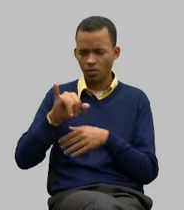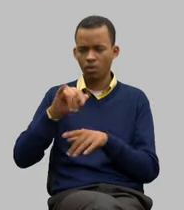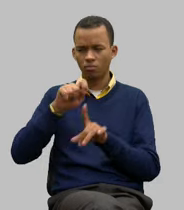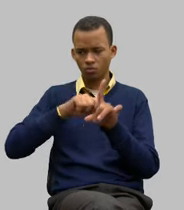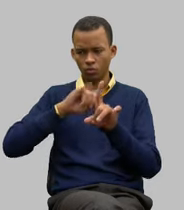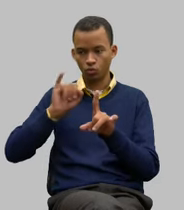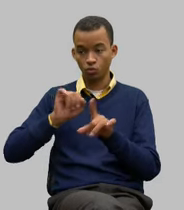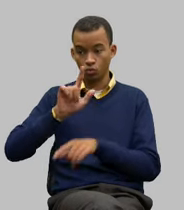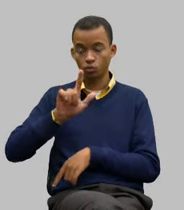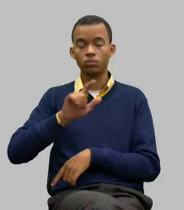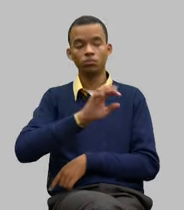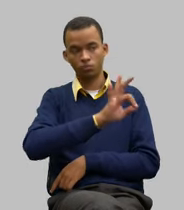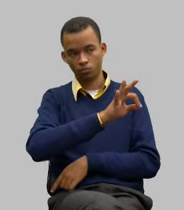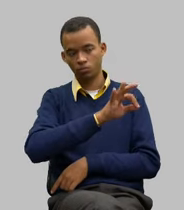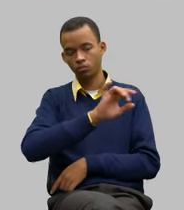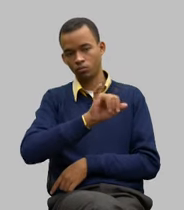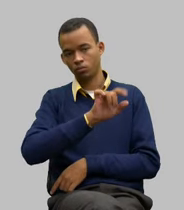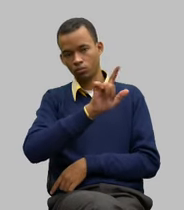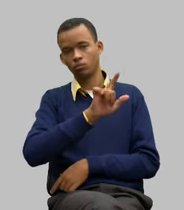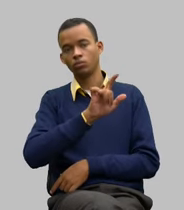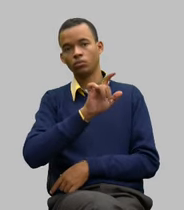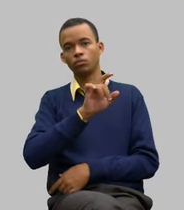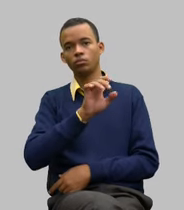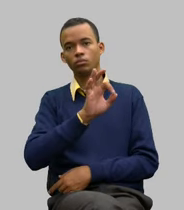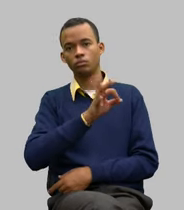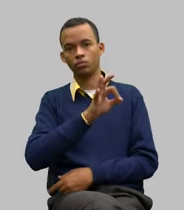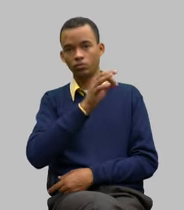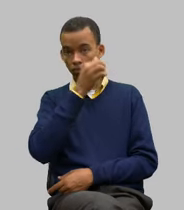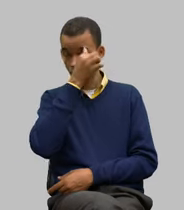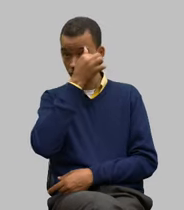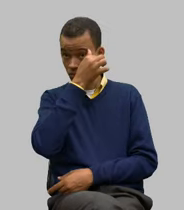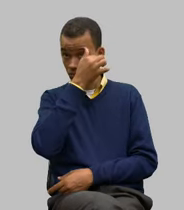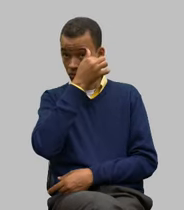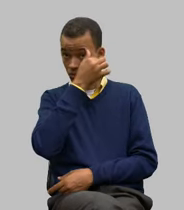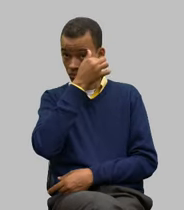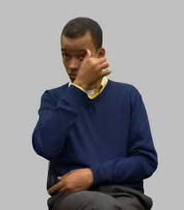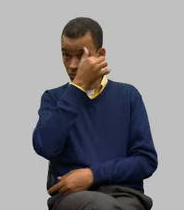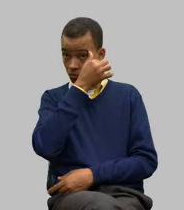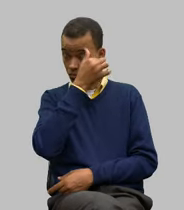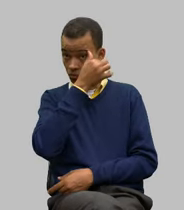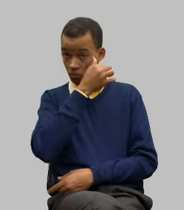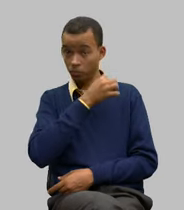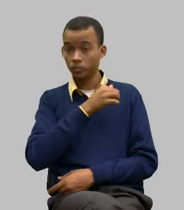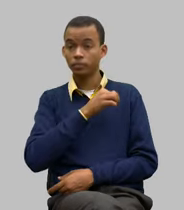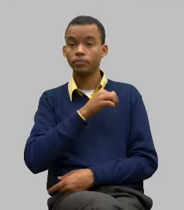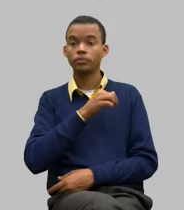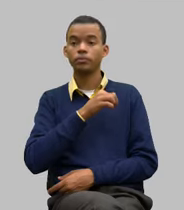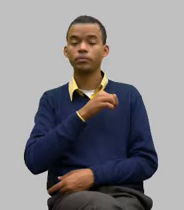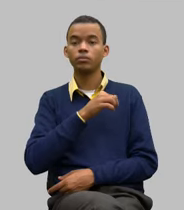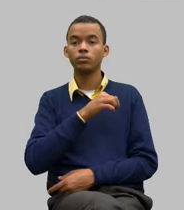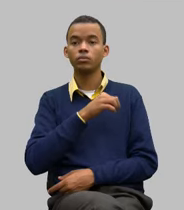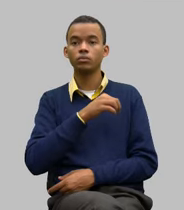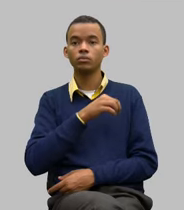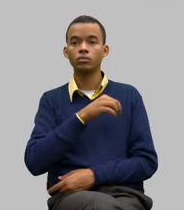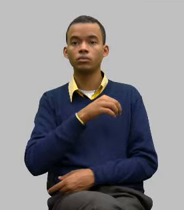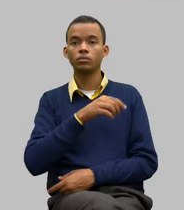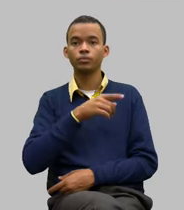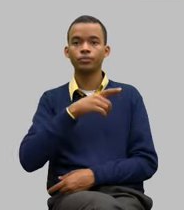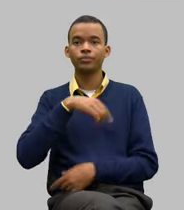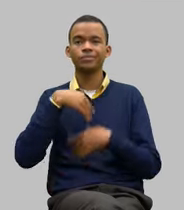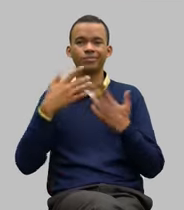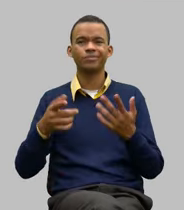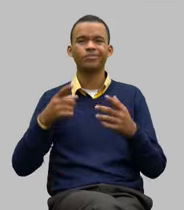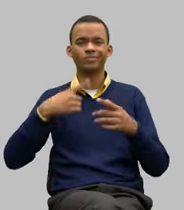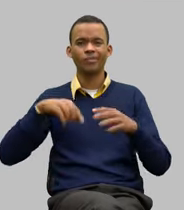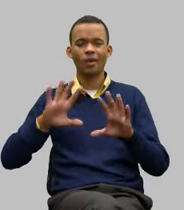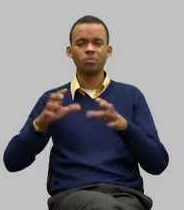essa é Ana Luísa que é essa é a fera é Então nós não vou não V ficar aquele tanto de audiência pública